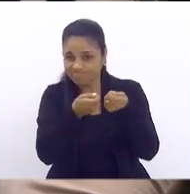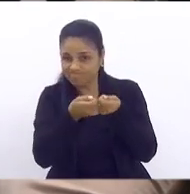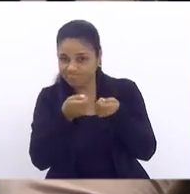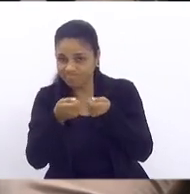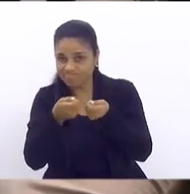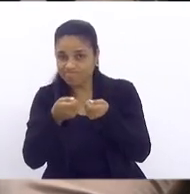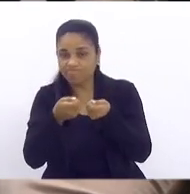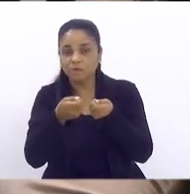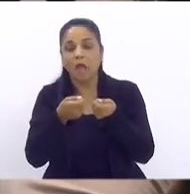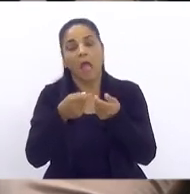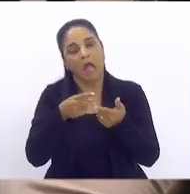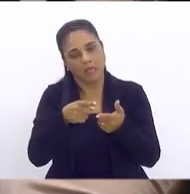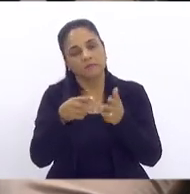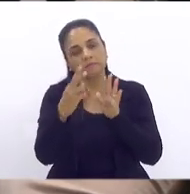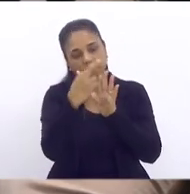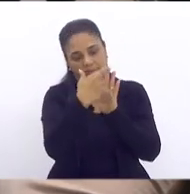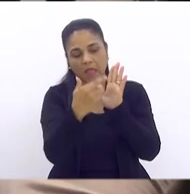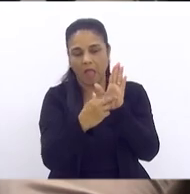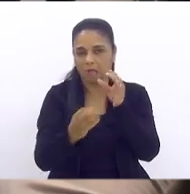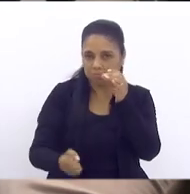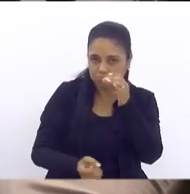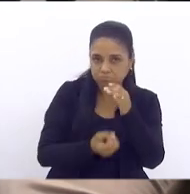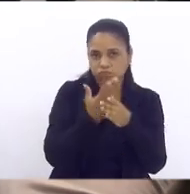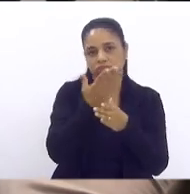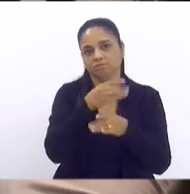ela emite suas normas. Tá?